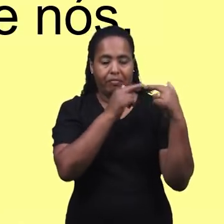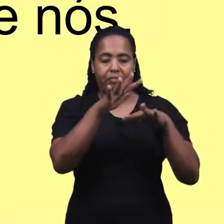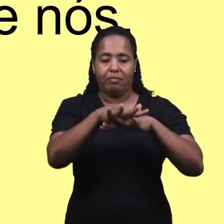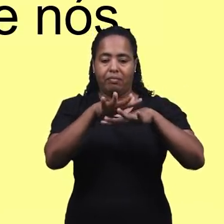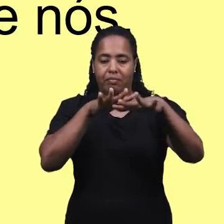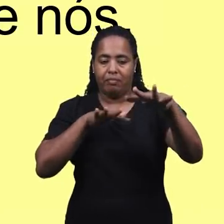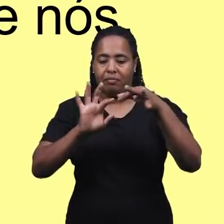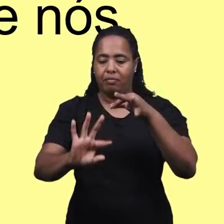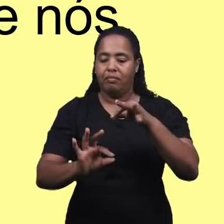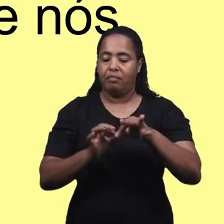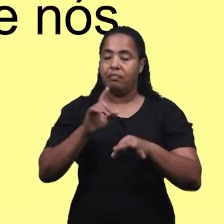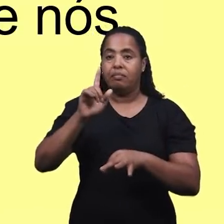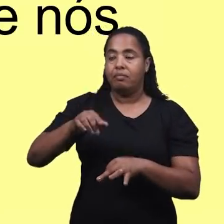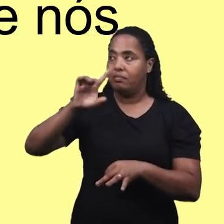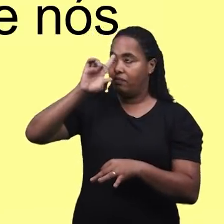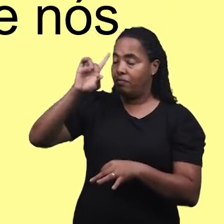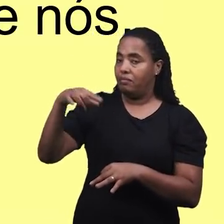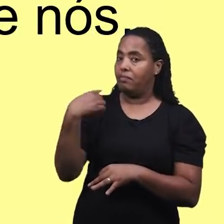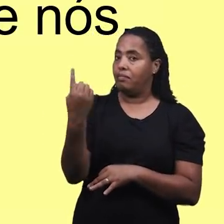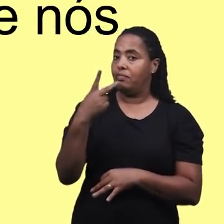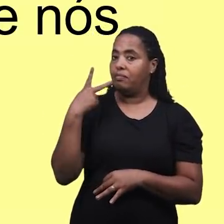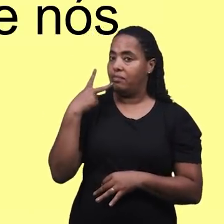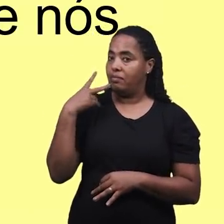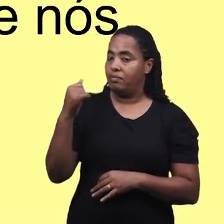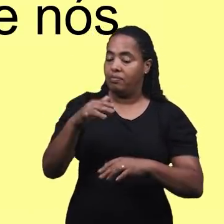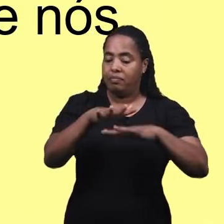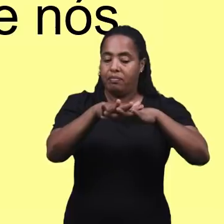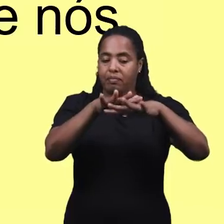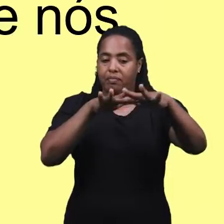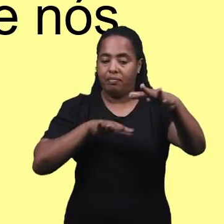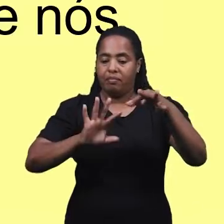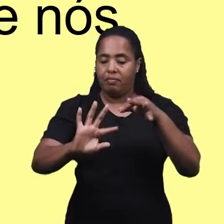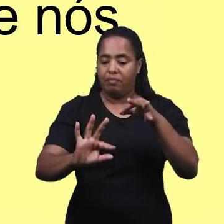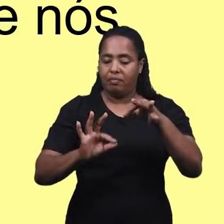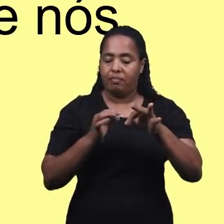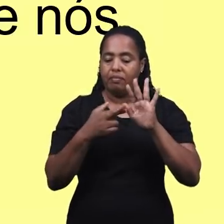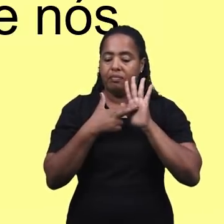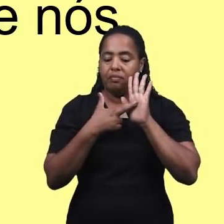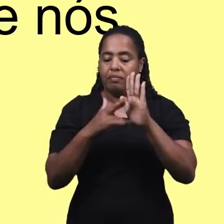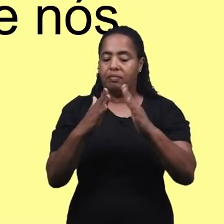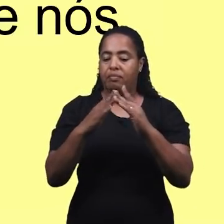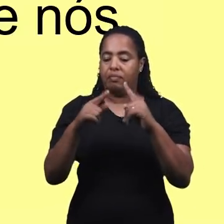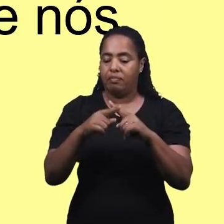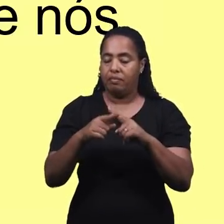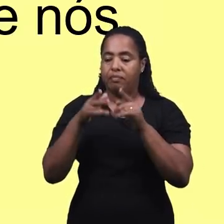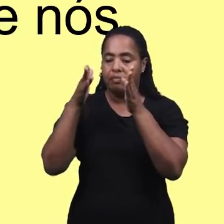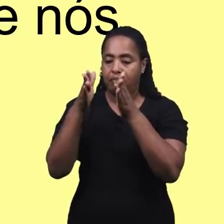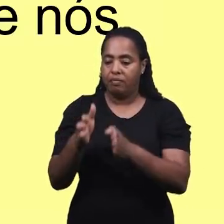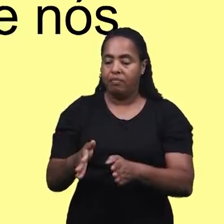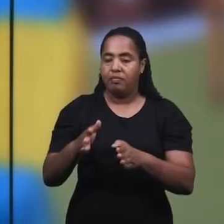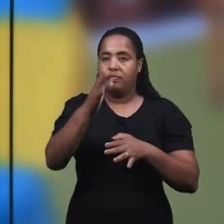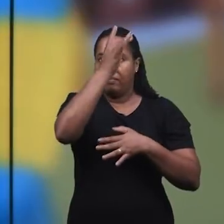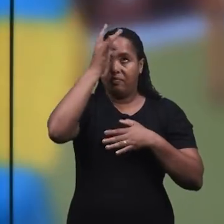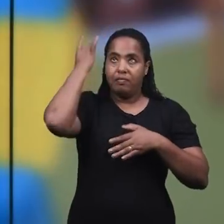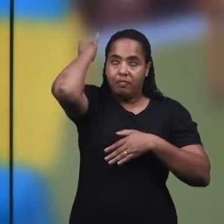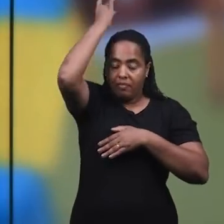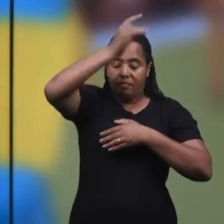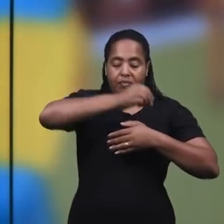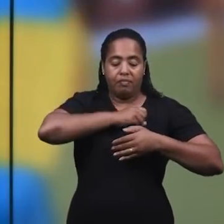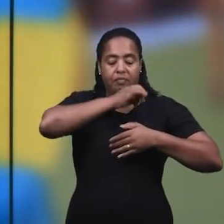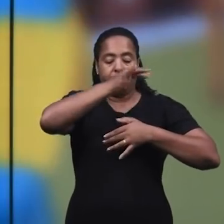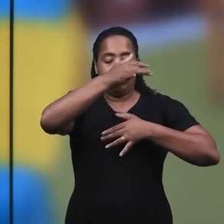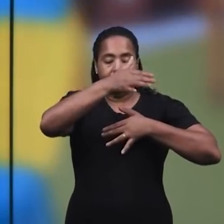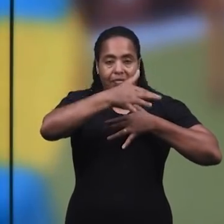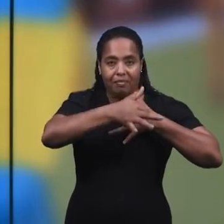é Deus, o nosso Pai. A vinha fala da igreja fiel, que é cheia do Espírito Santo